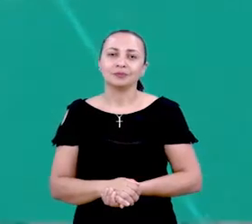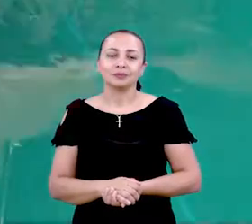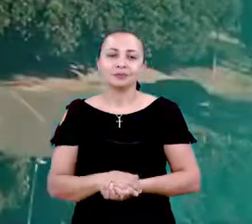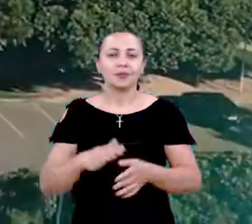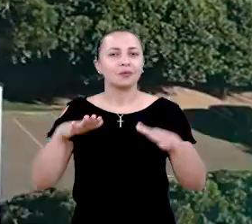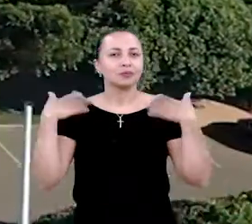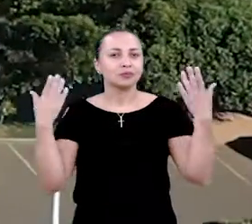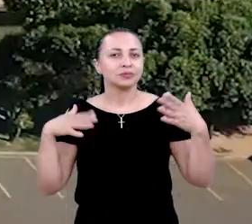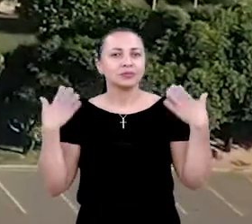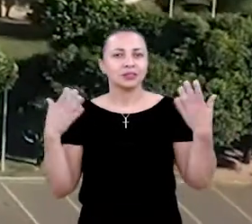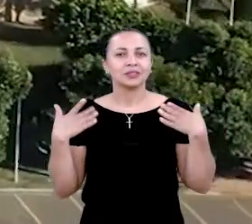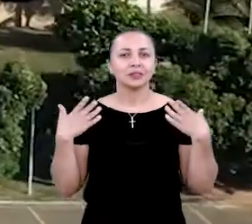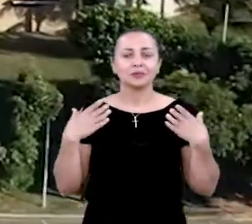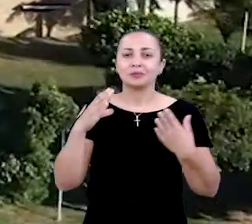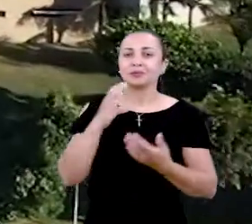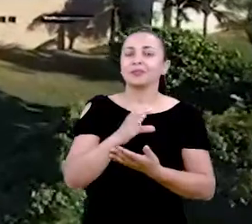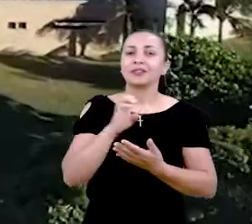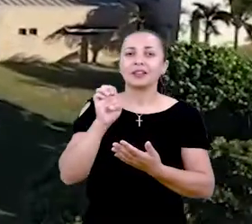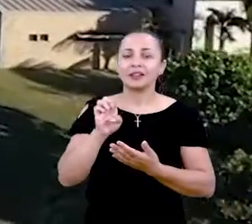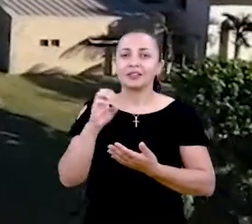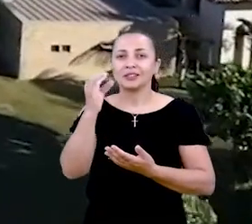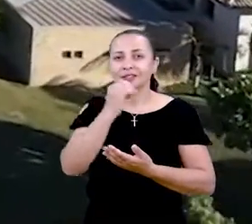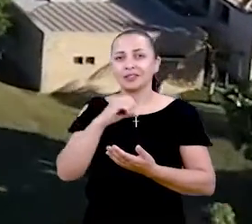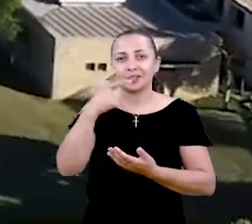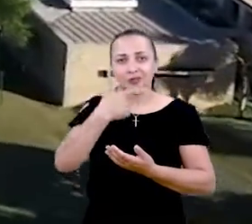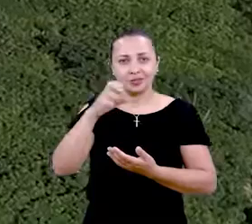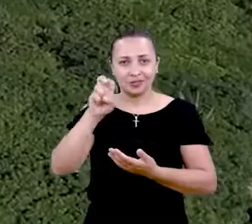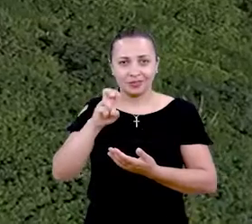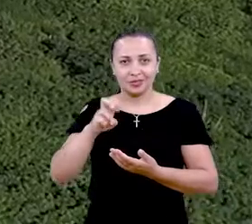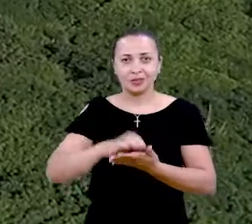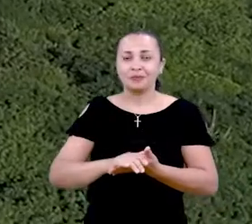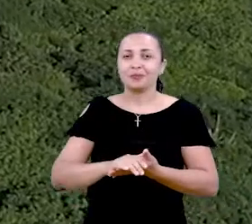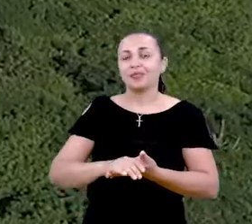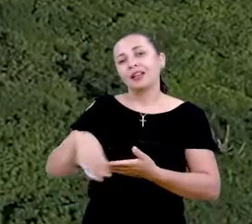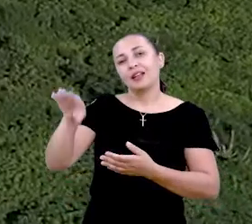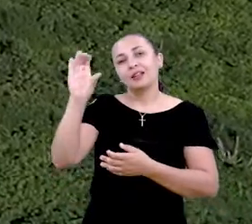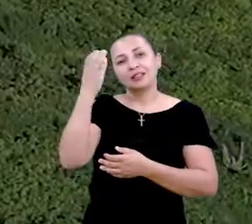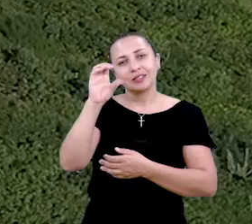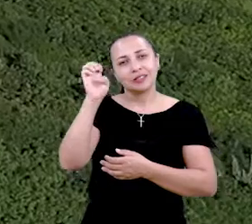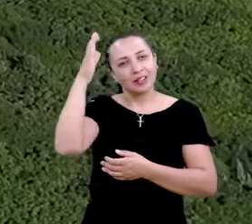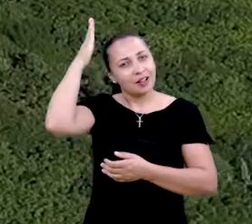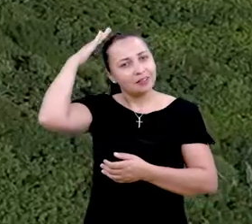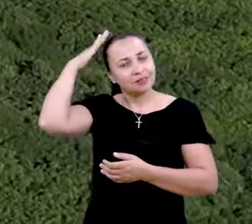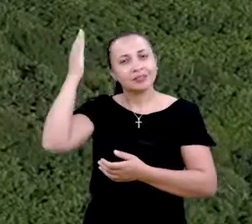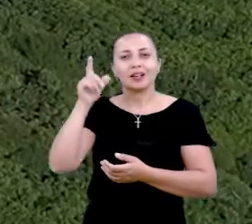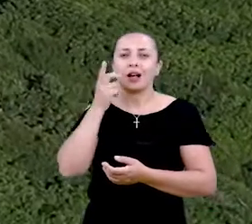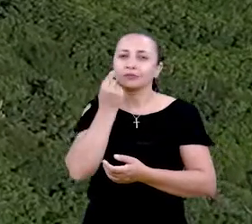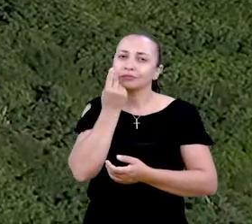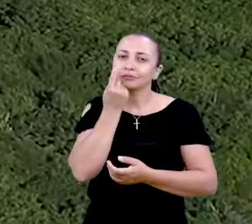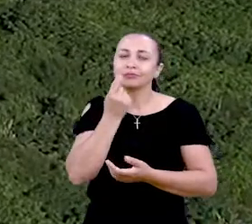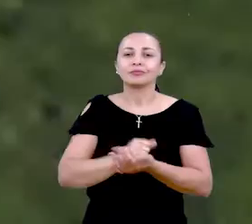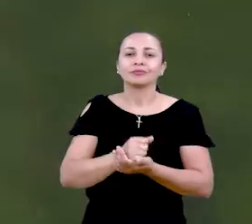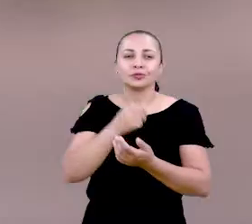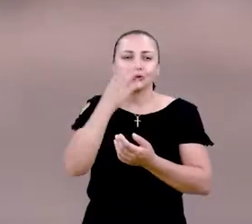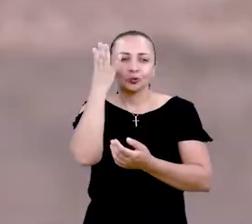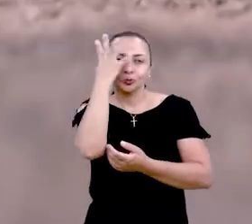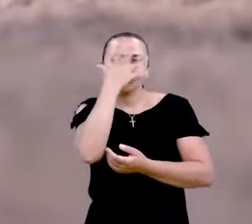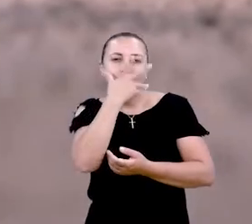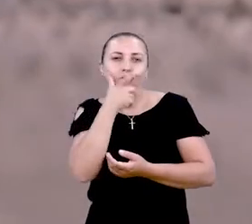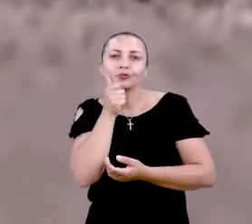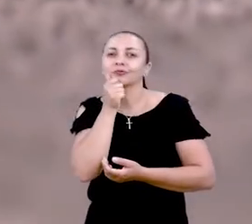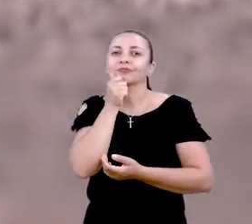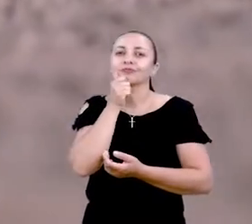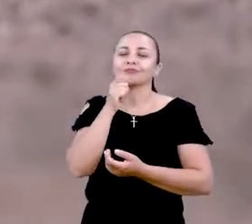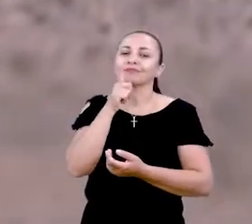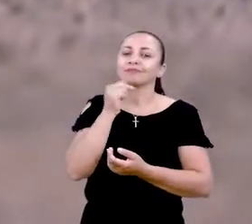O passeio pela CE 025, no litoral leste do Ceará, é repleto de belas paisagens, mar, dunas, rio. Mas